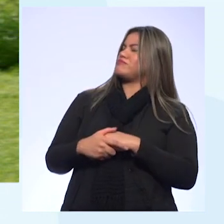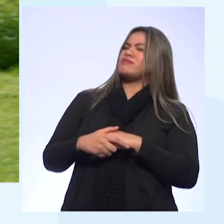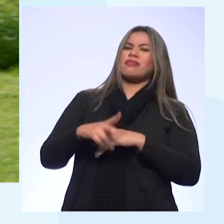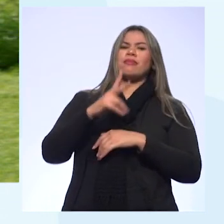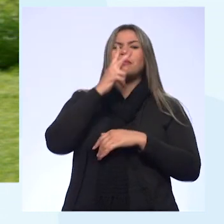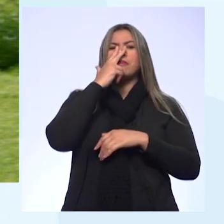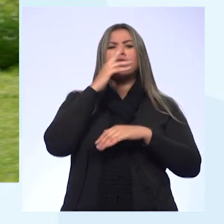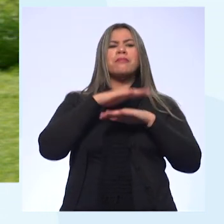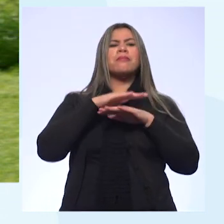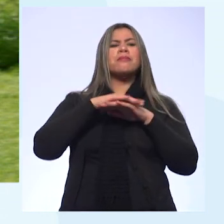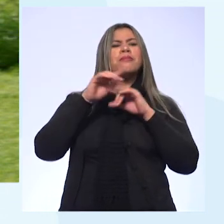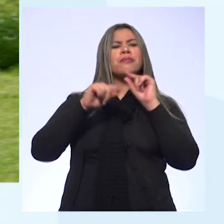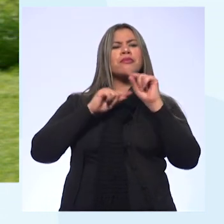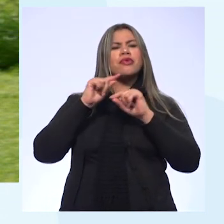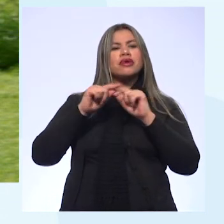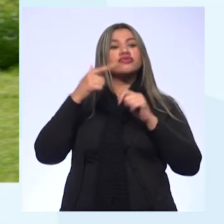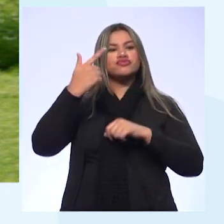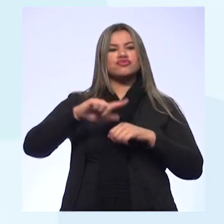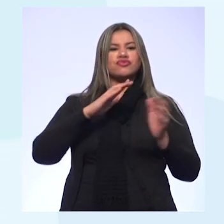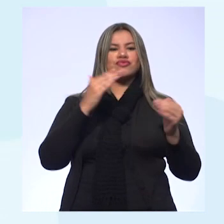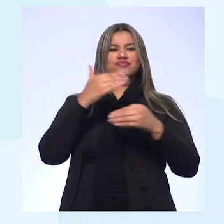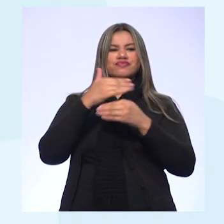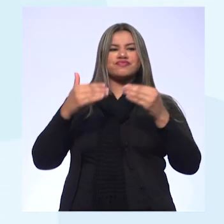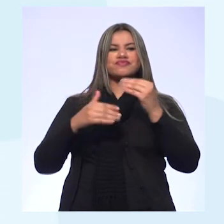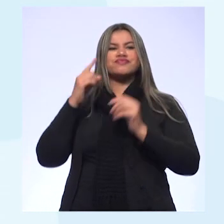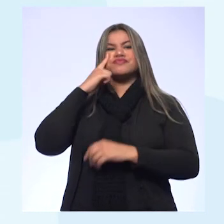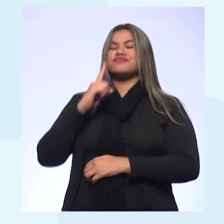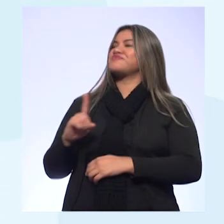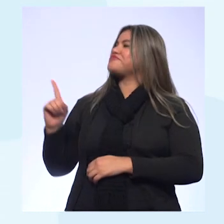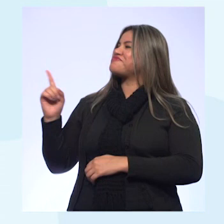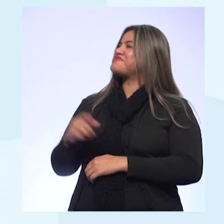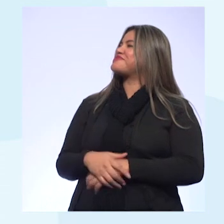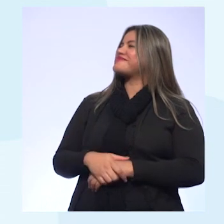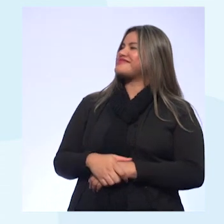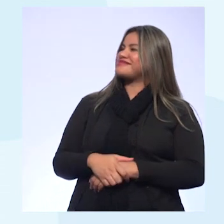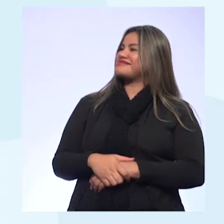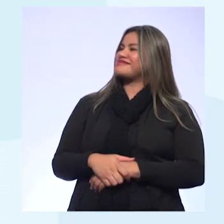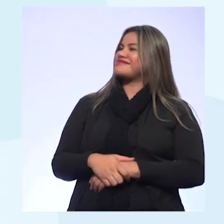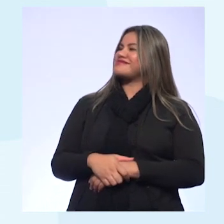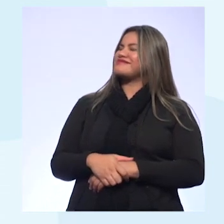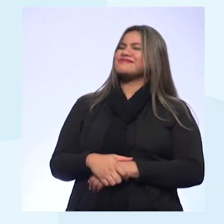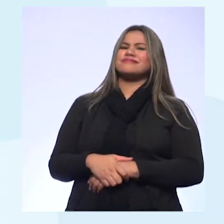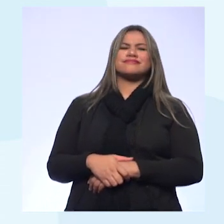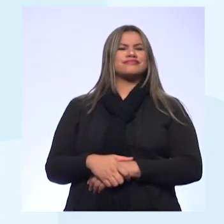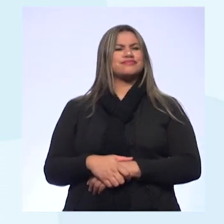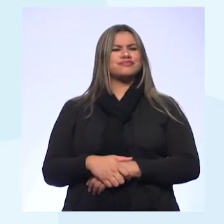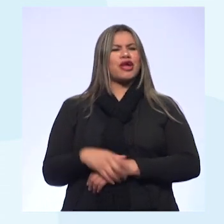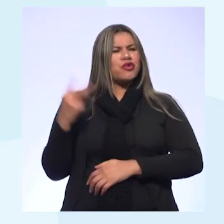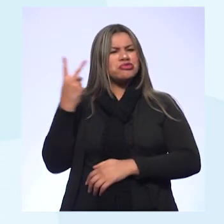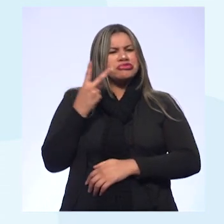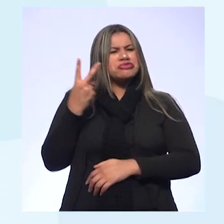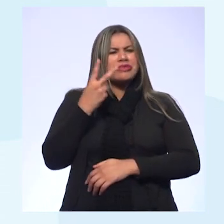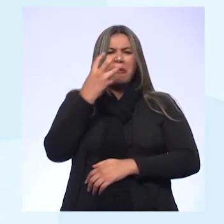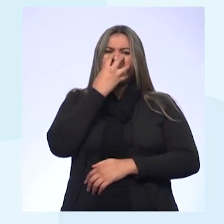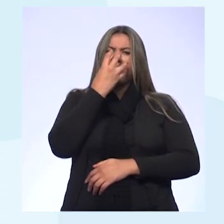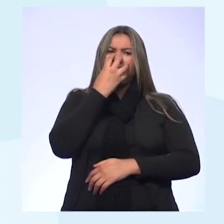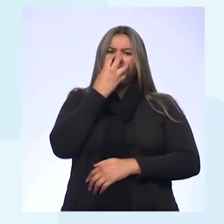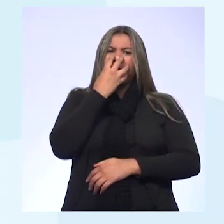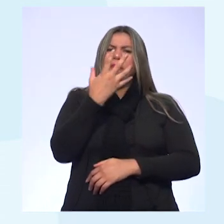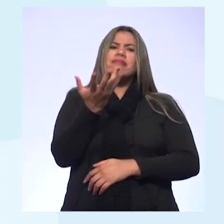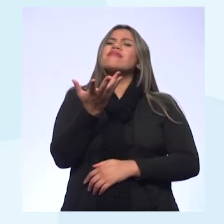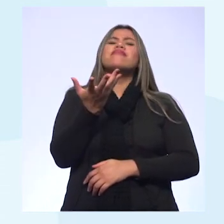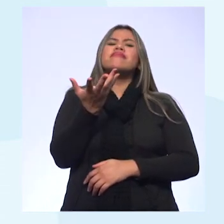que é esse animal? Pode passar para o próximo slide. E esse outro animal aí? Mas os dois não são cachorros? Pois é. Pois